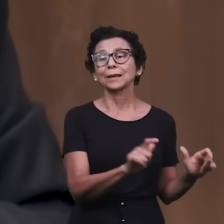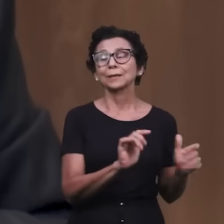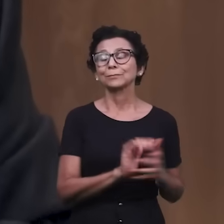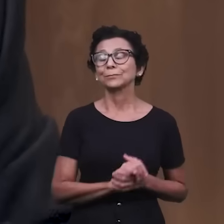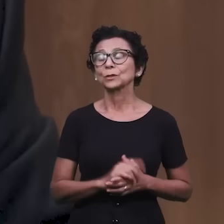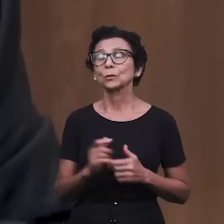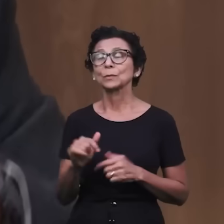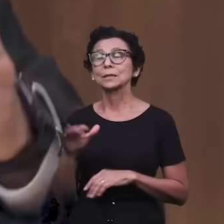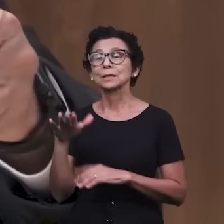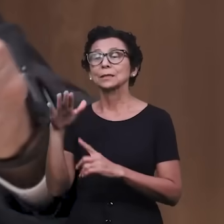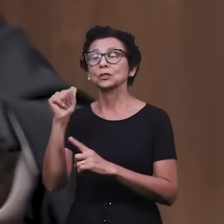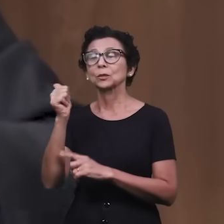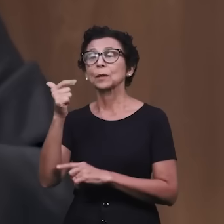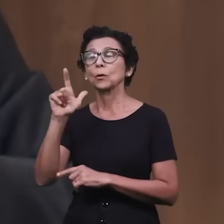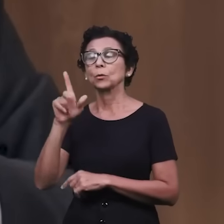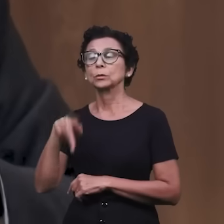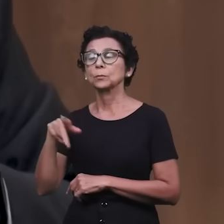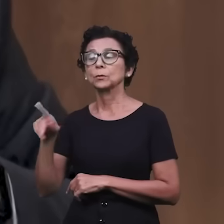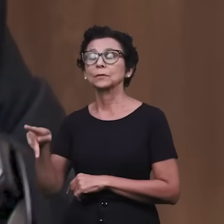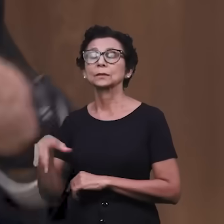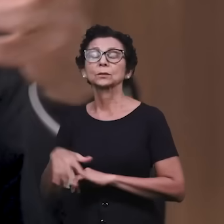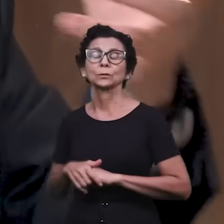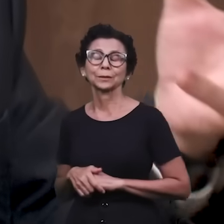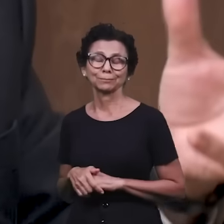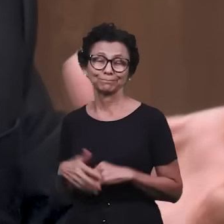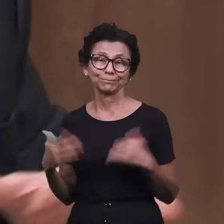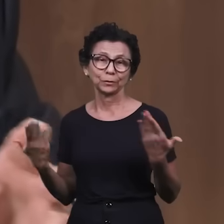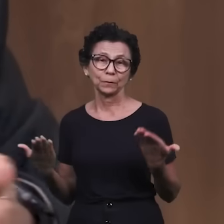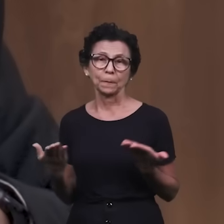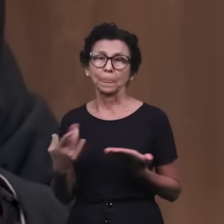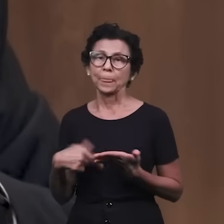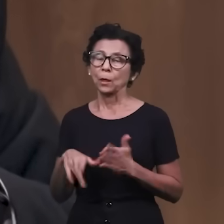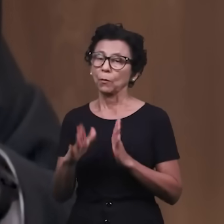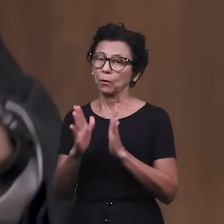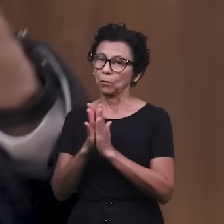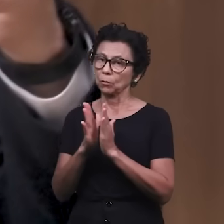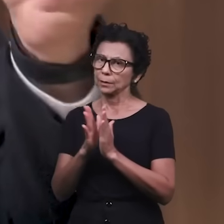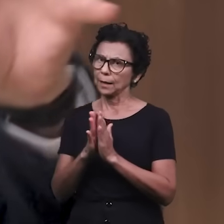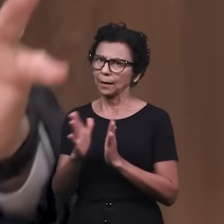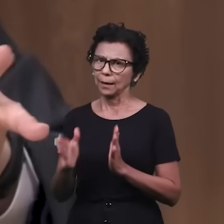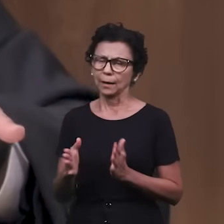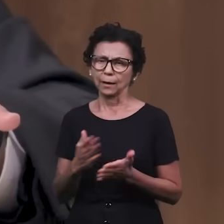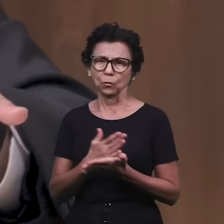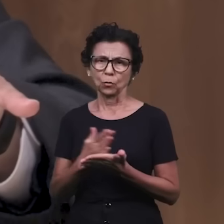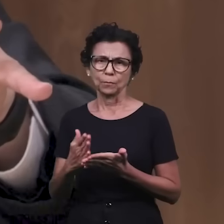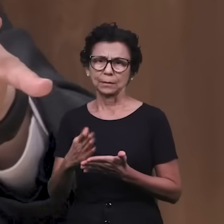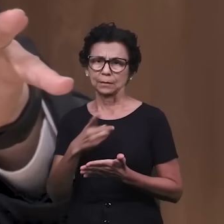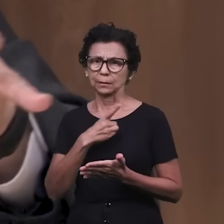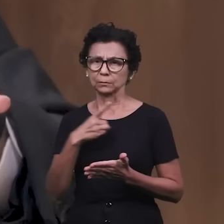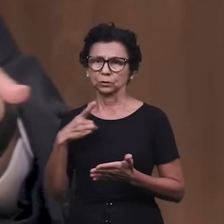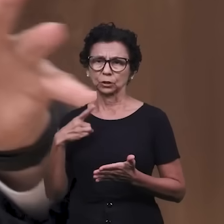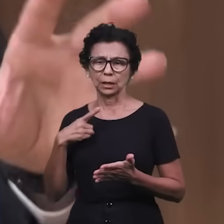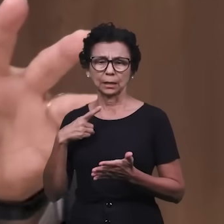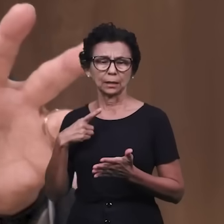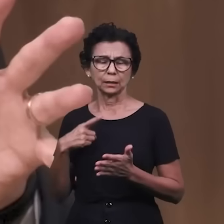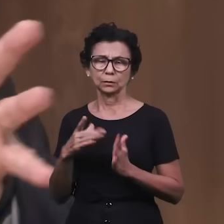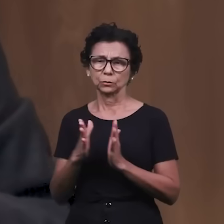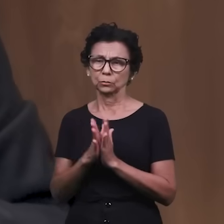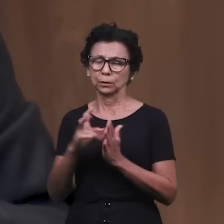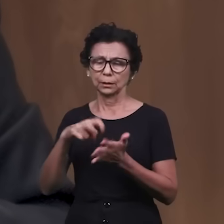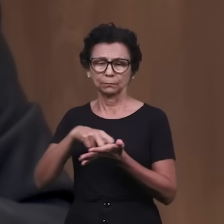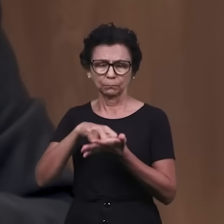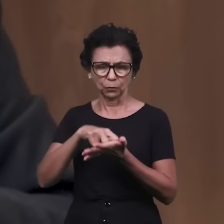professora. Como é que nós vamos fazer? Aí você vai dobrar o joelho, vai orar, conversar com os diáconos. Então a reunião do grupo